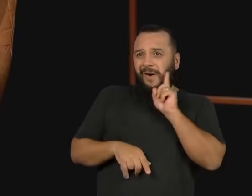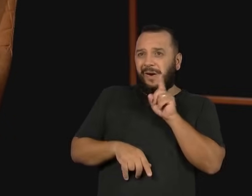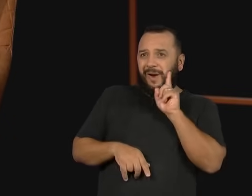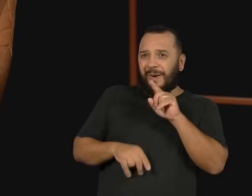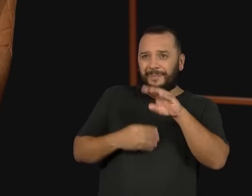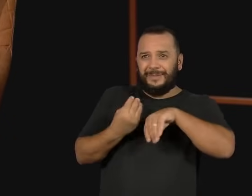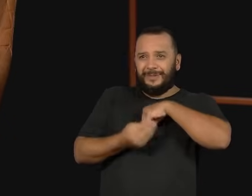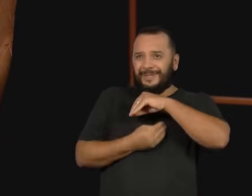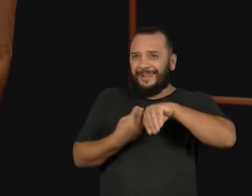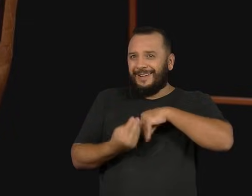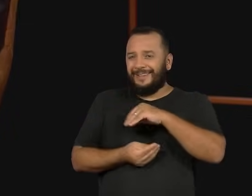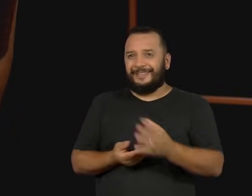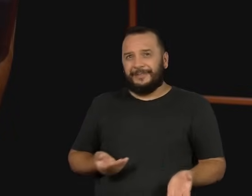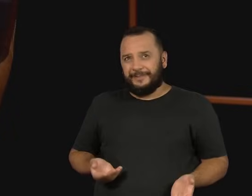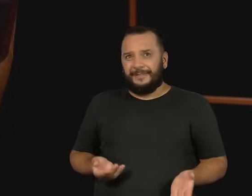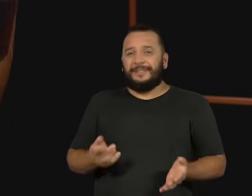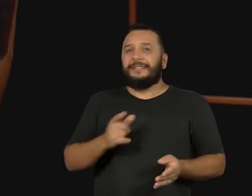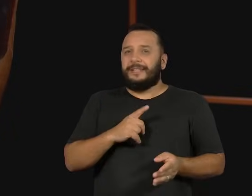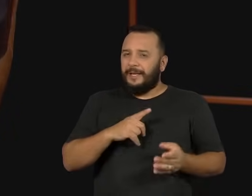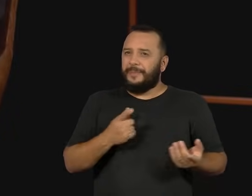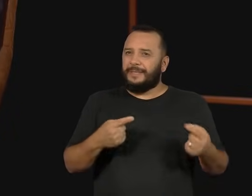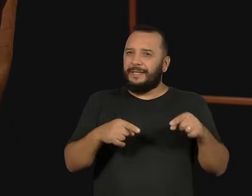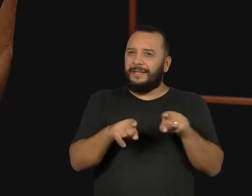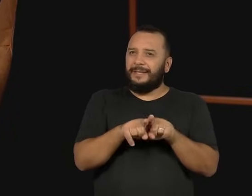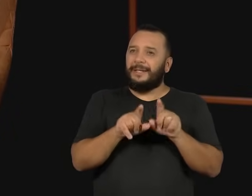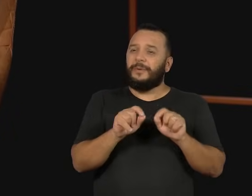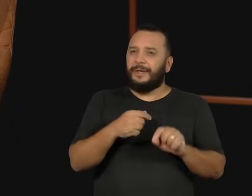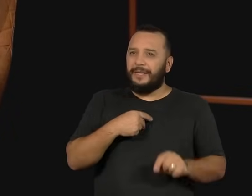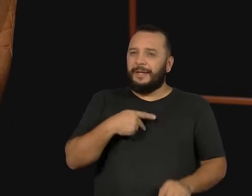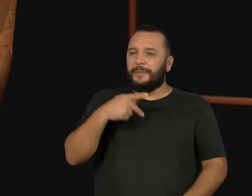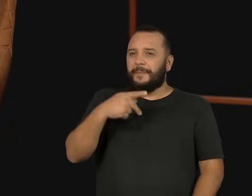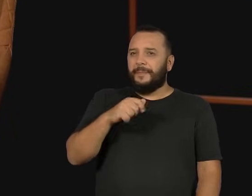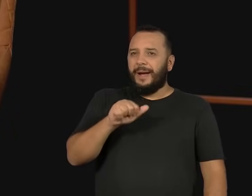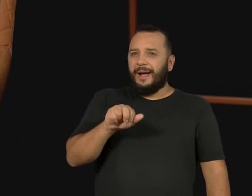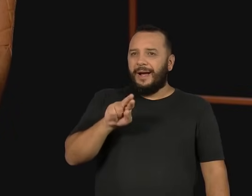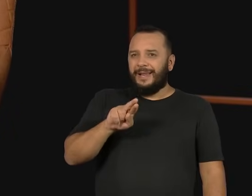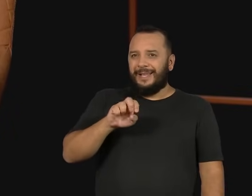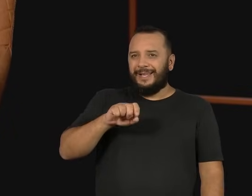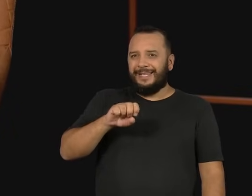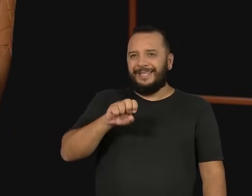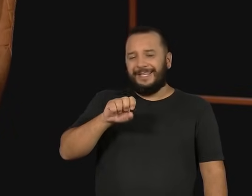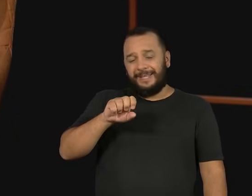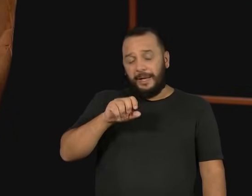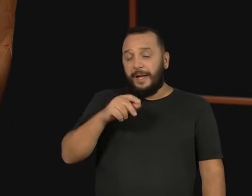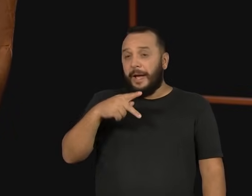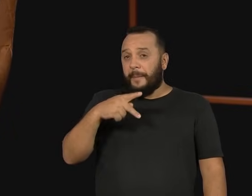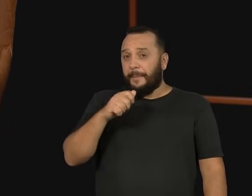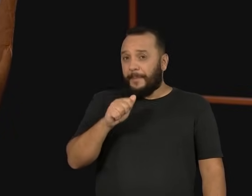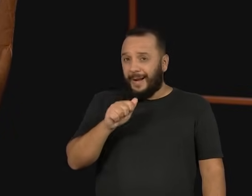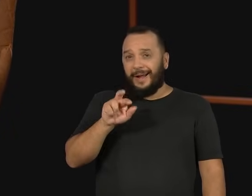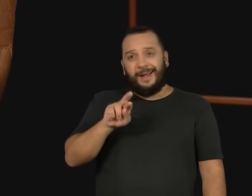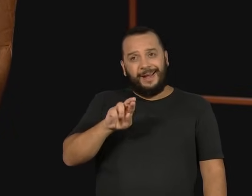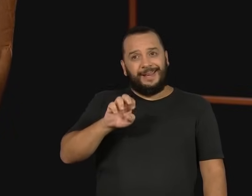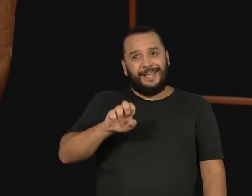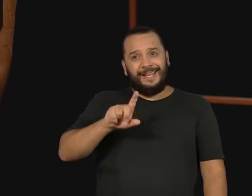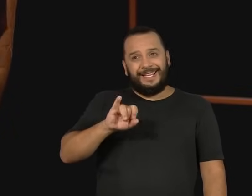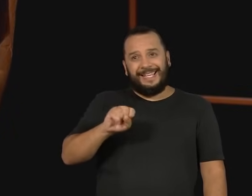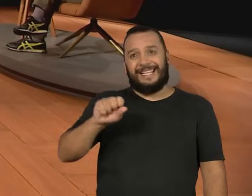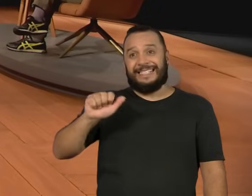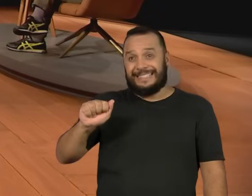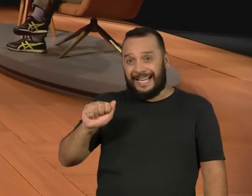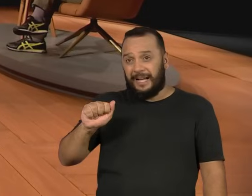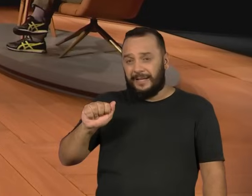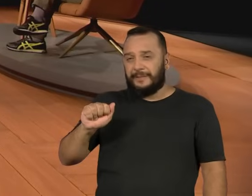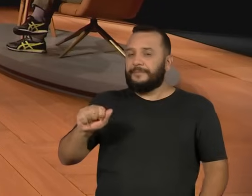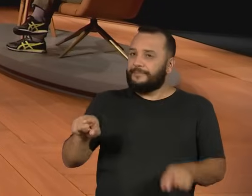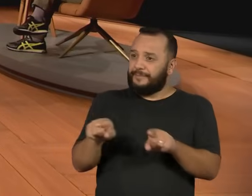como Parelisa, por exemplo, e também Tristeza do Zé, que são canções que algumas pessoas